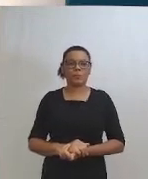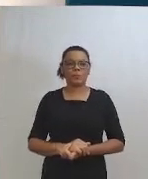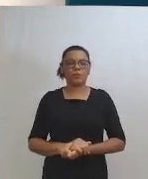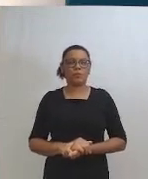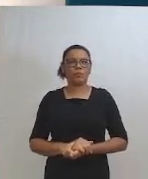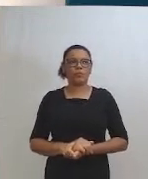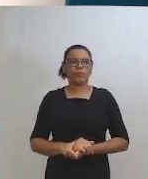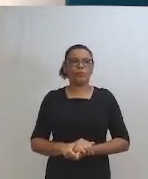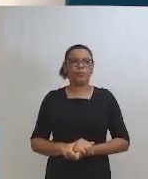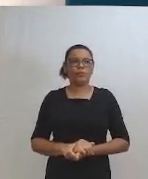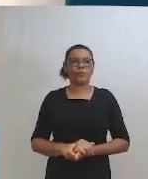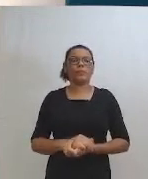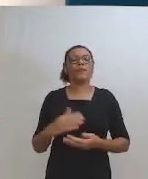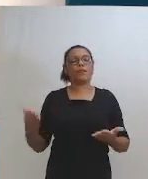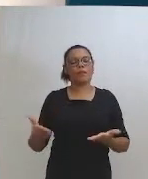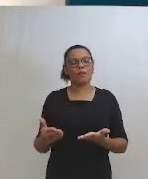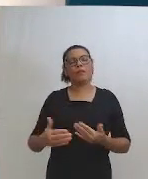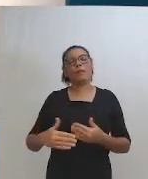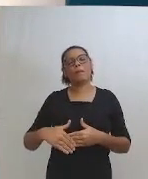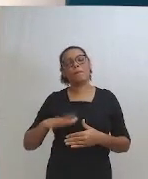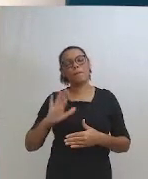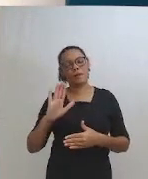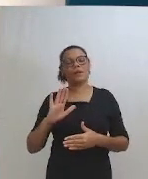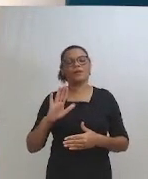Agravo regimental no RHC